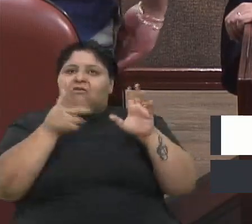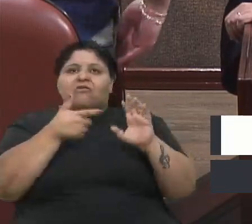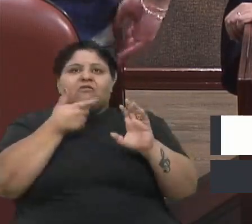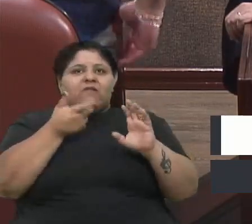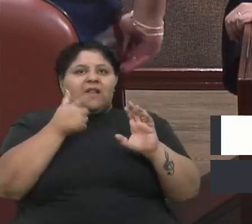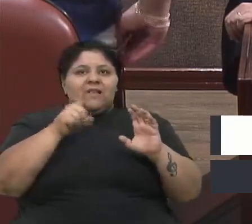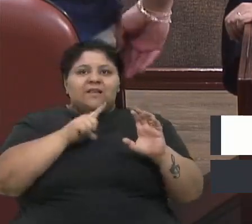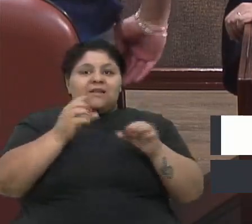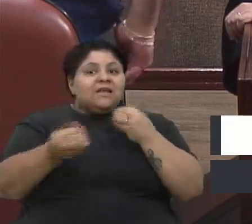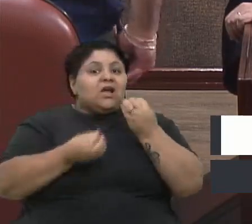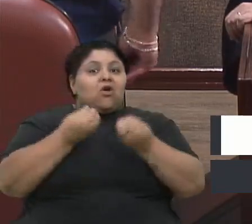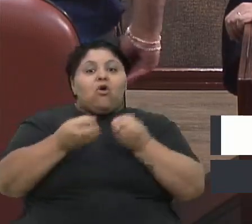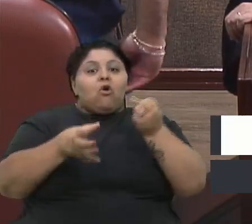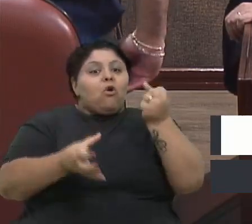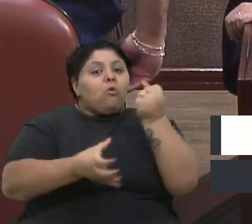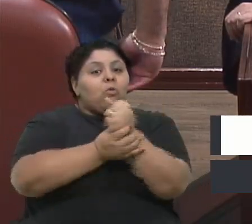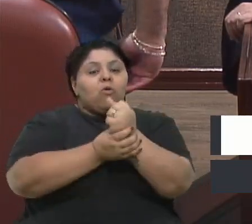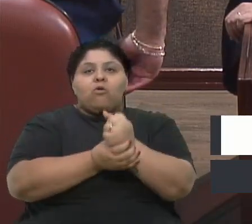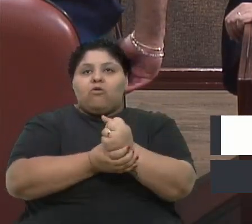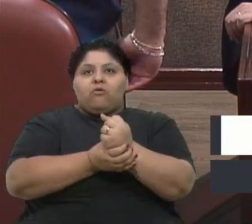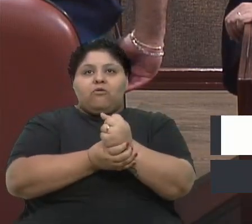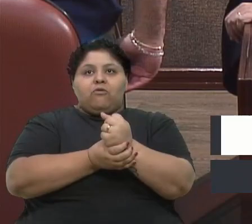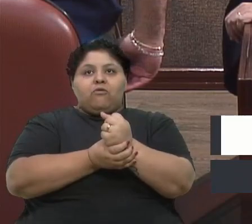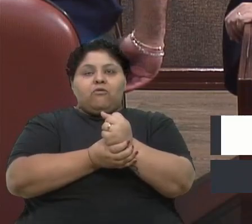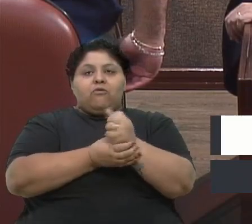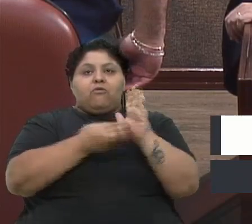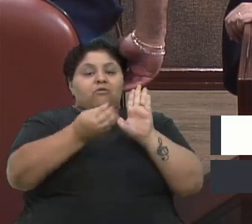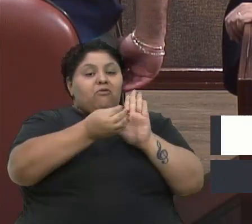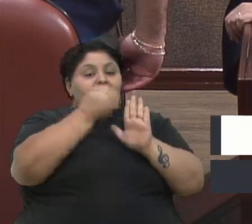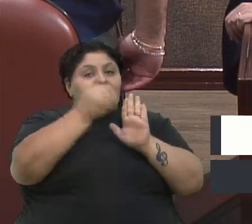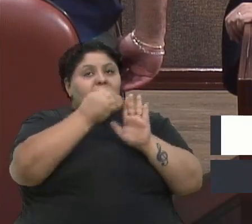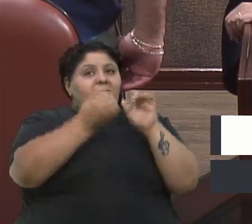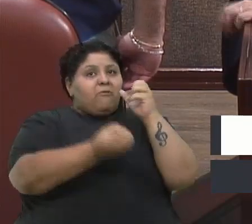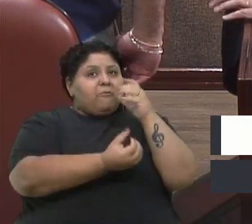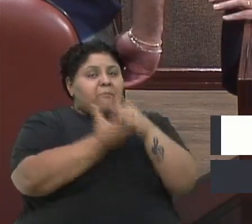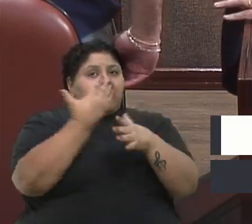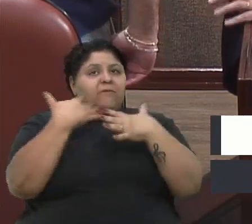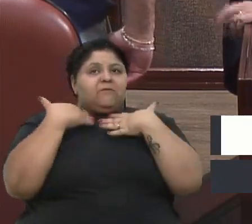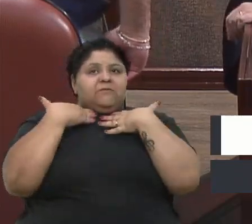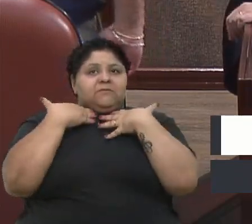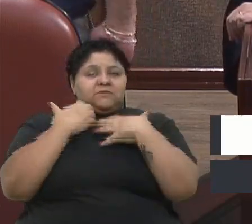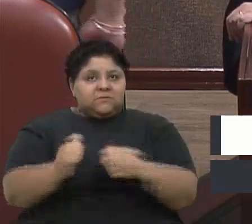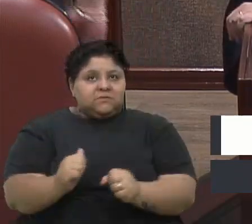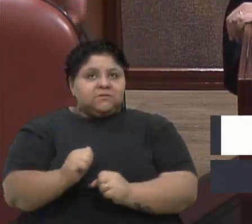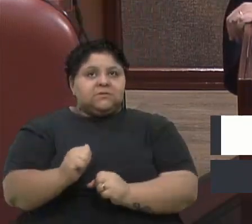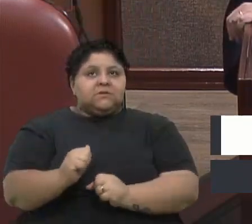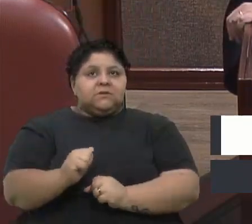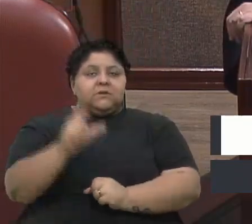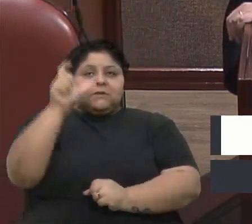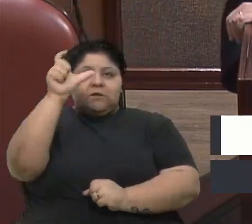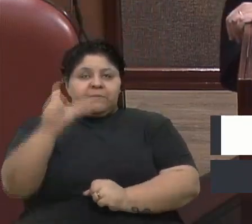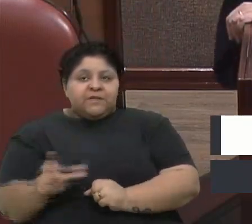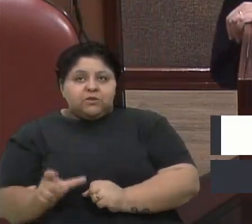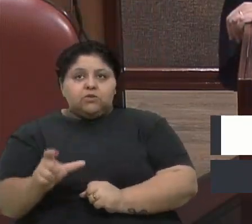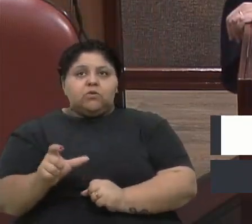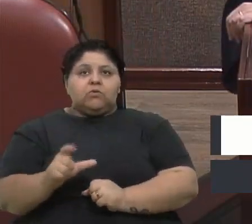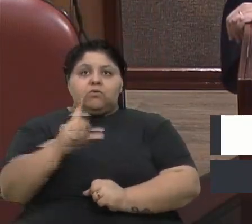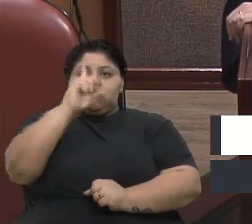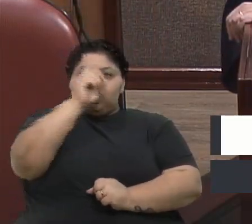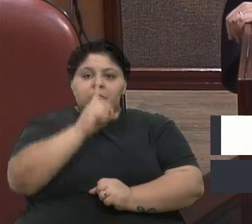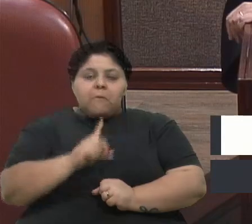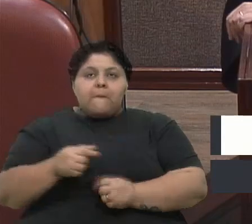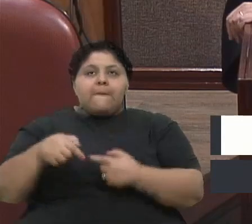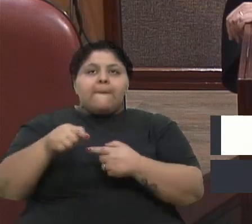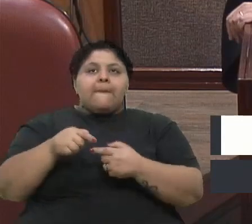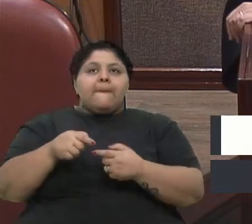teria condições, não teria previsão orçamentária para criar uma secretaria da pessoa com deficiência, mas ele se comprometeu